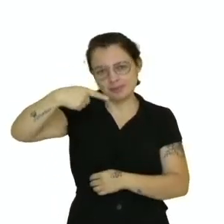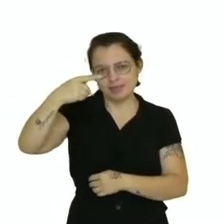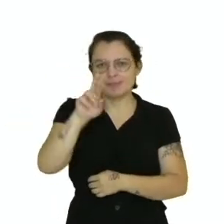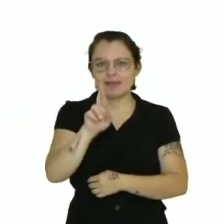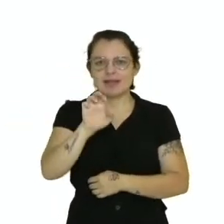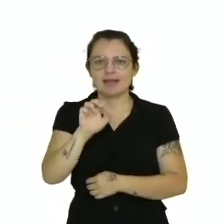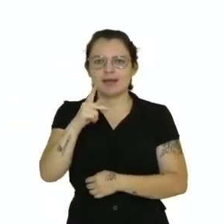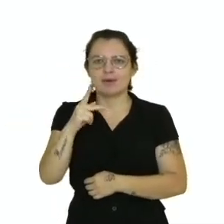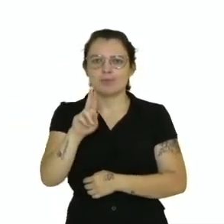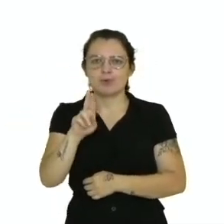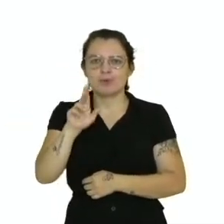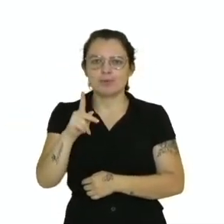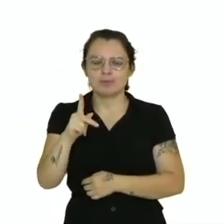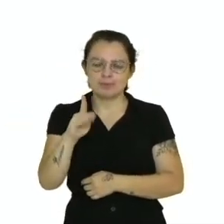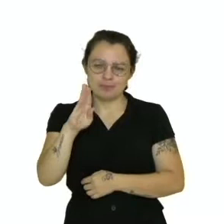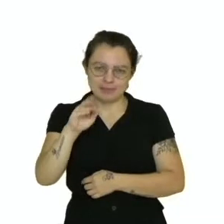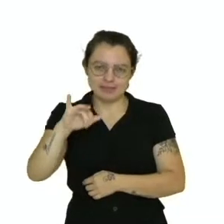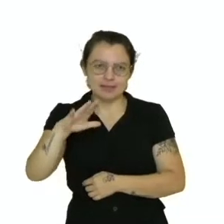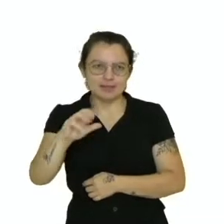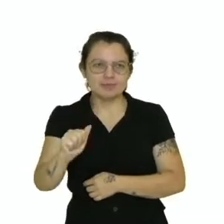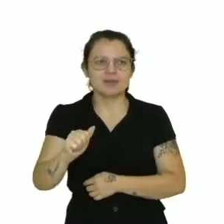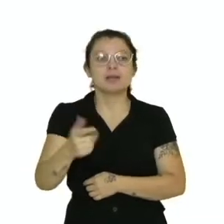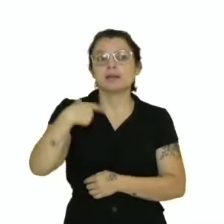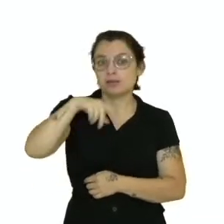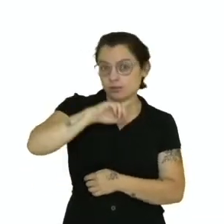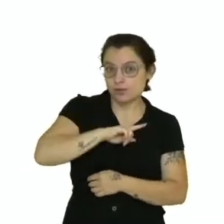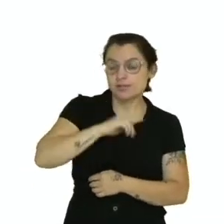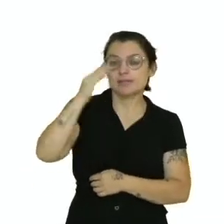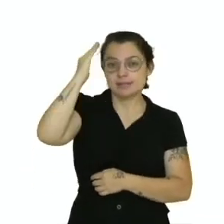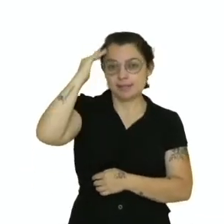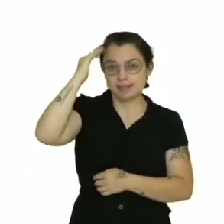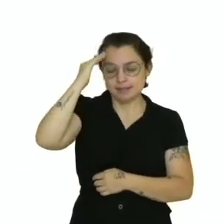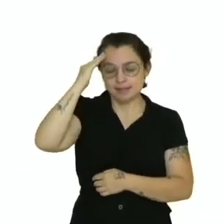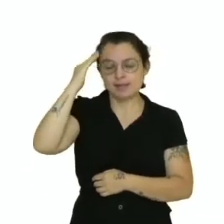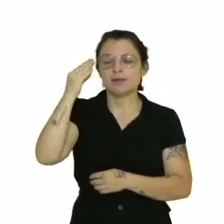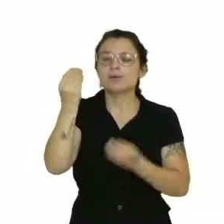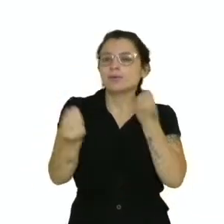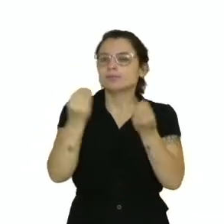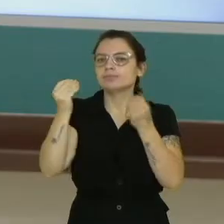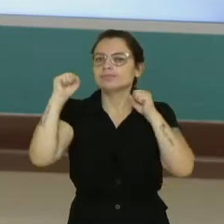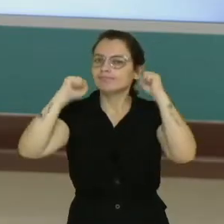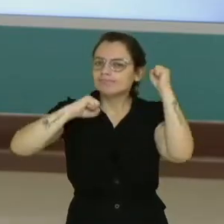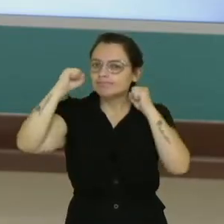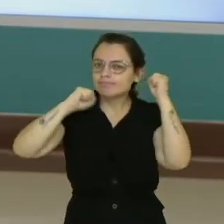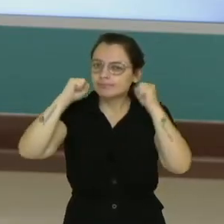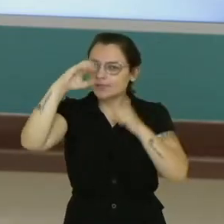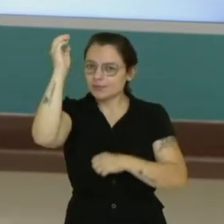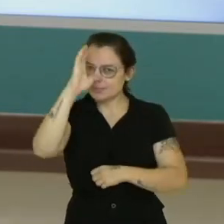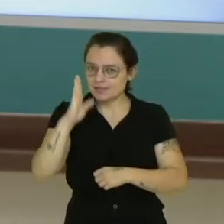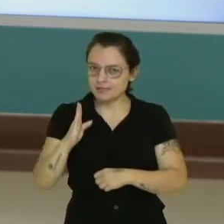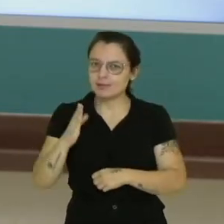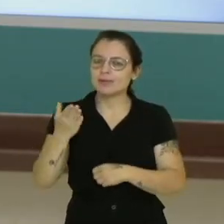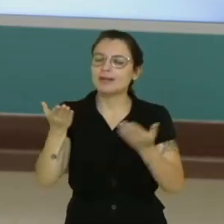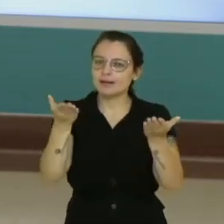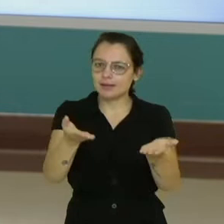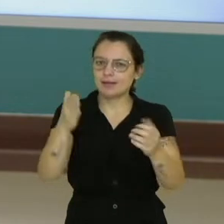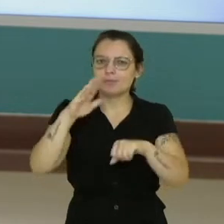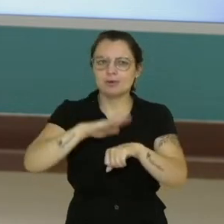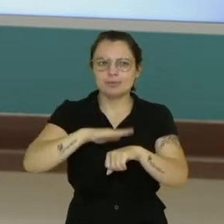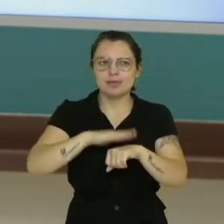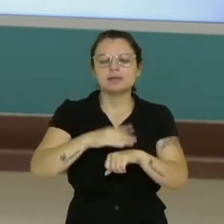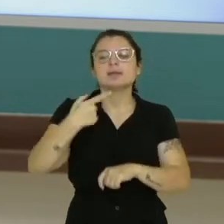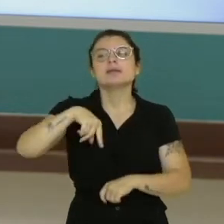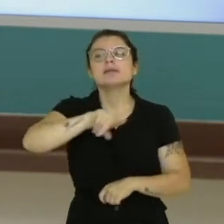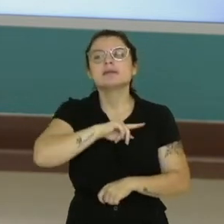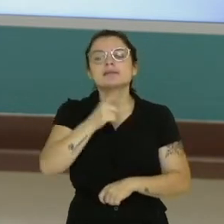assim como também compreender a industrialização do Brasil na Primeira República e a reivindicação dos movimentos dos